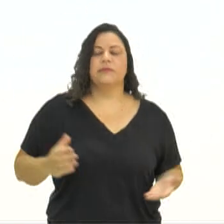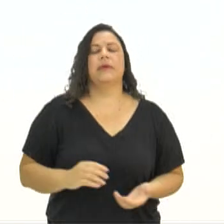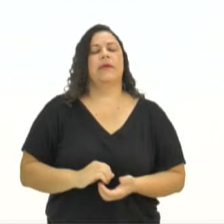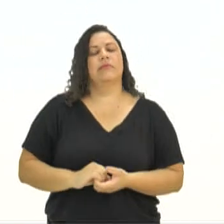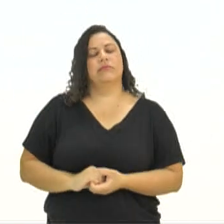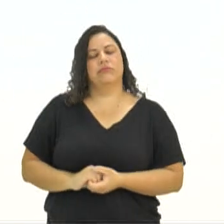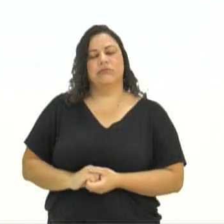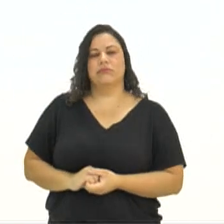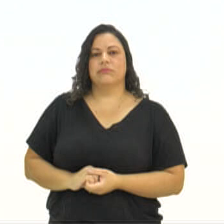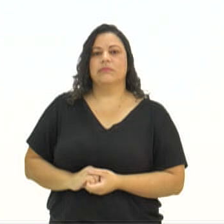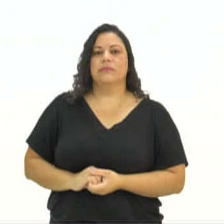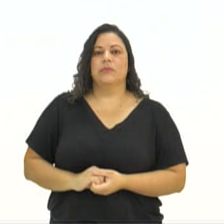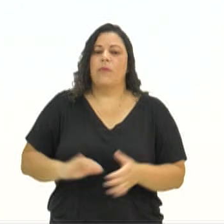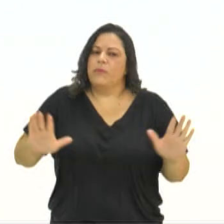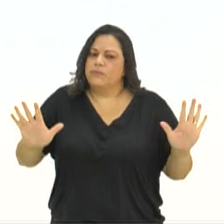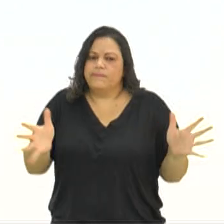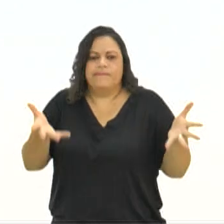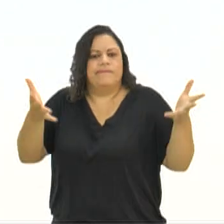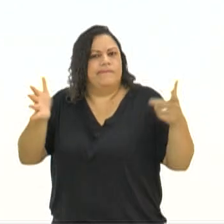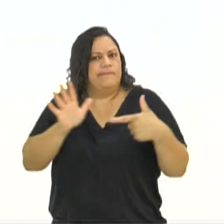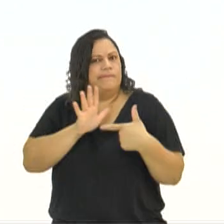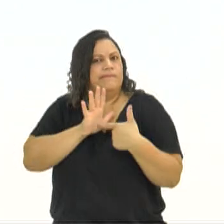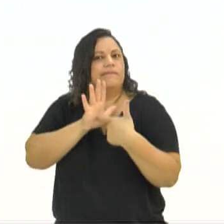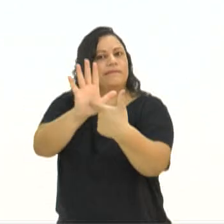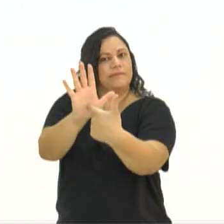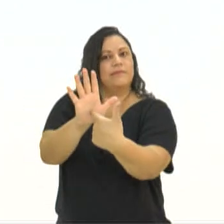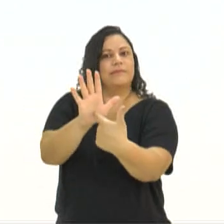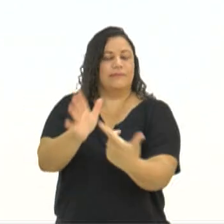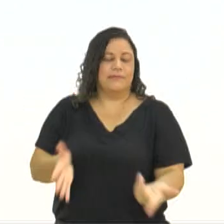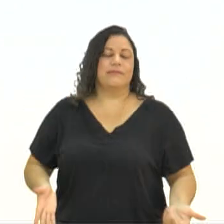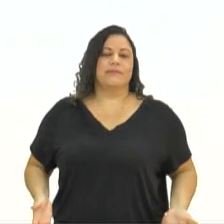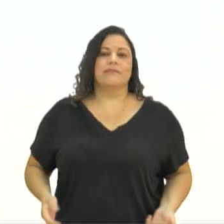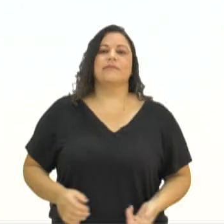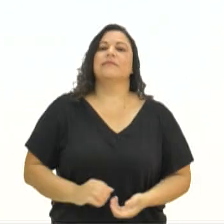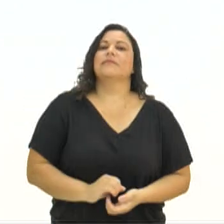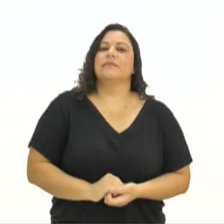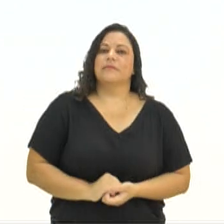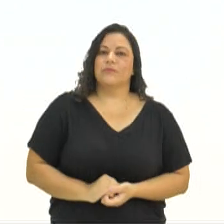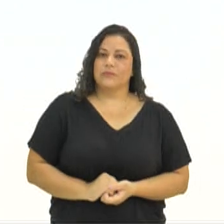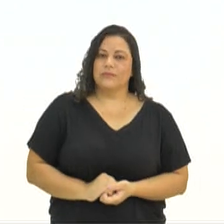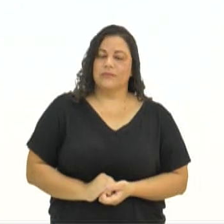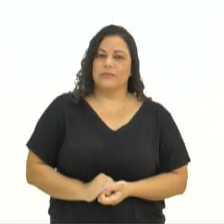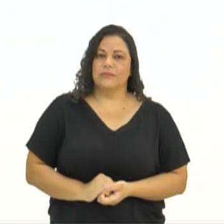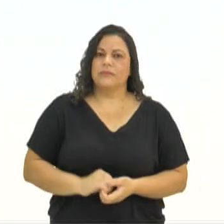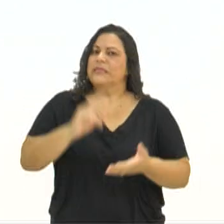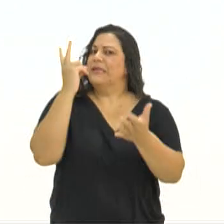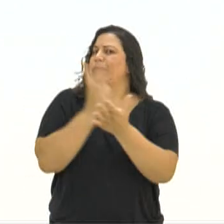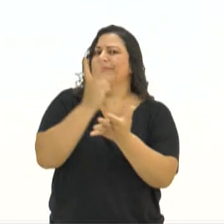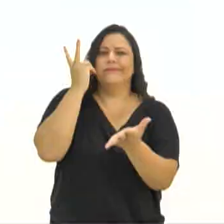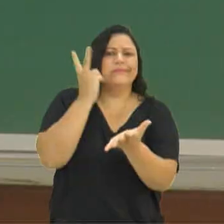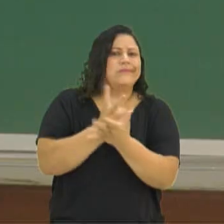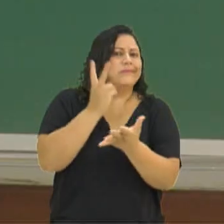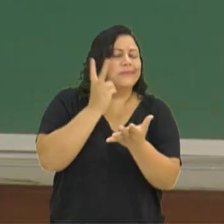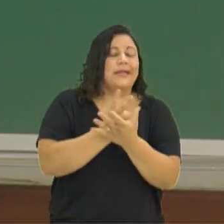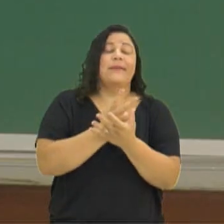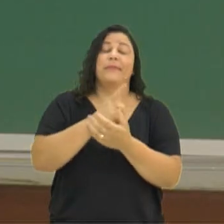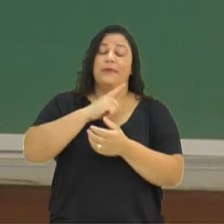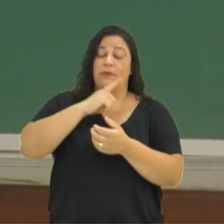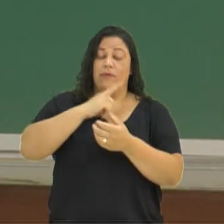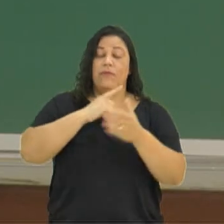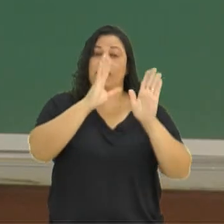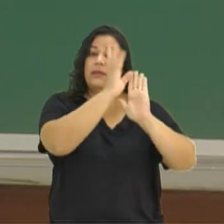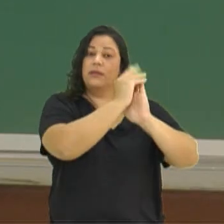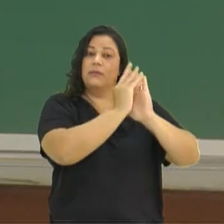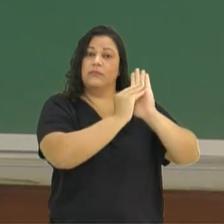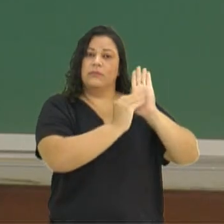momento de promover um filme, né? En él siempre habrá. Então, sempre vai ter esses elementos. Quais